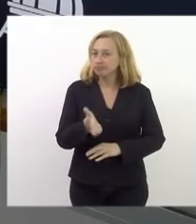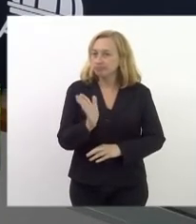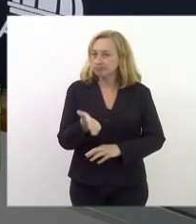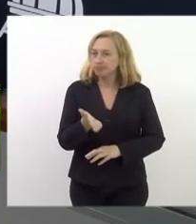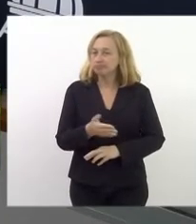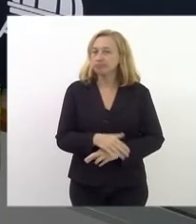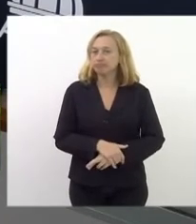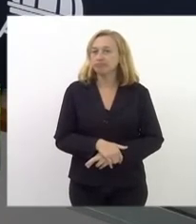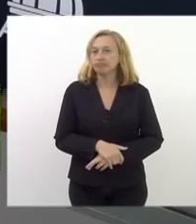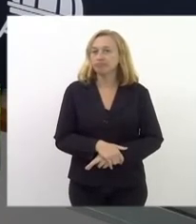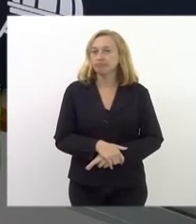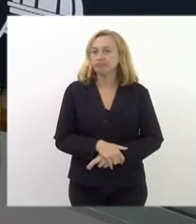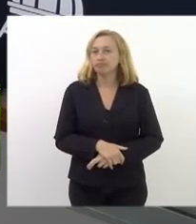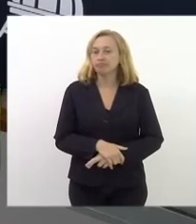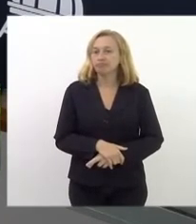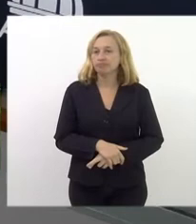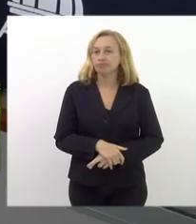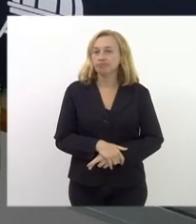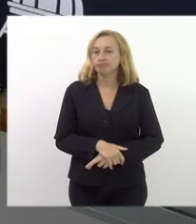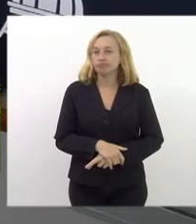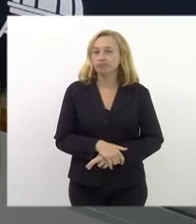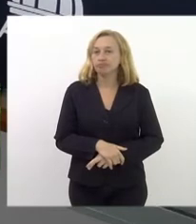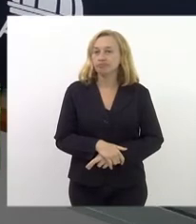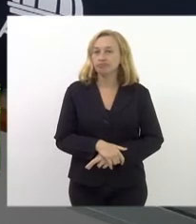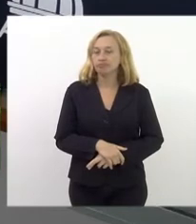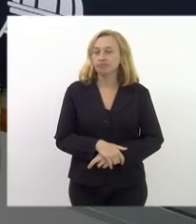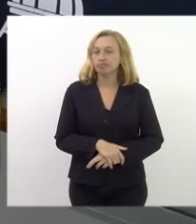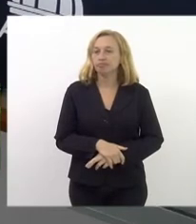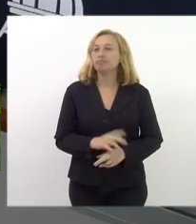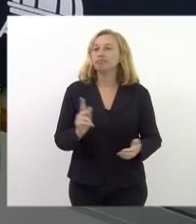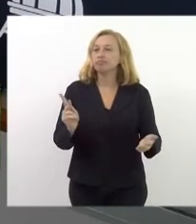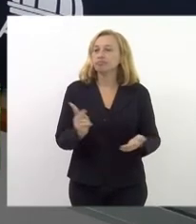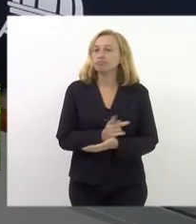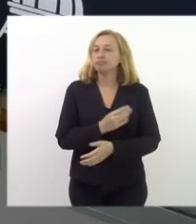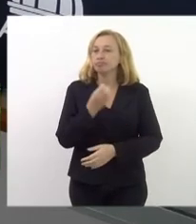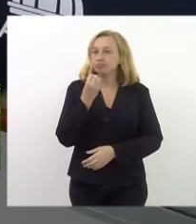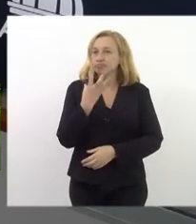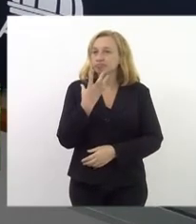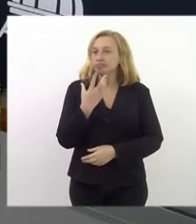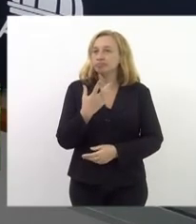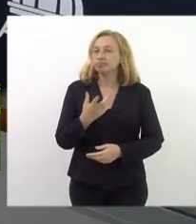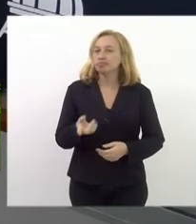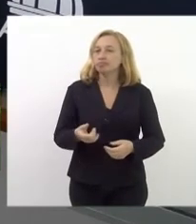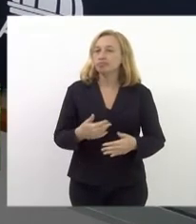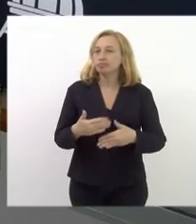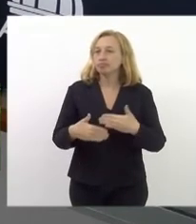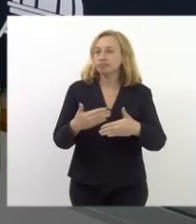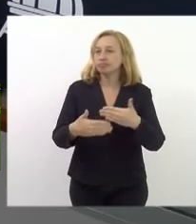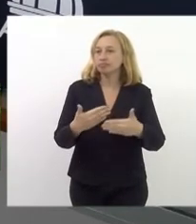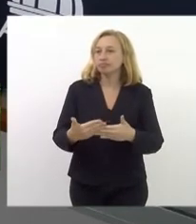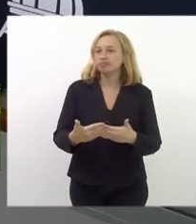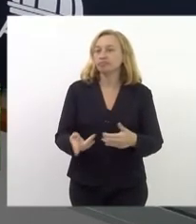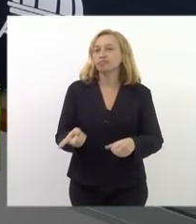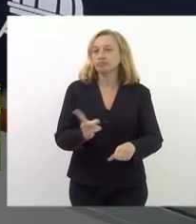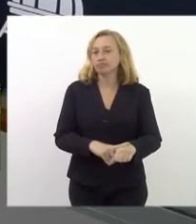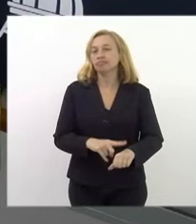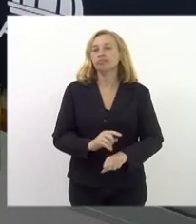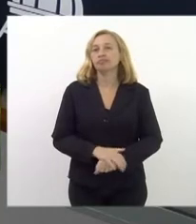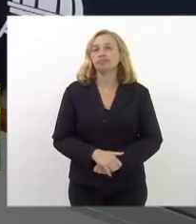Tem algumas outras coisas boas aí que vão acontecer ao longo do tempo aí. A gente já deixou